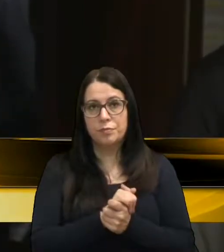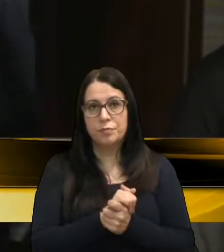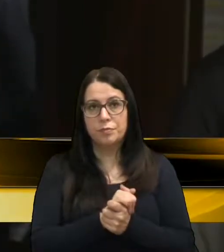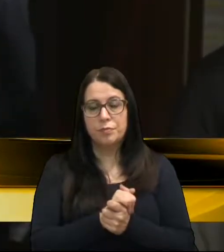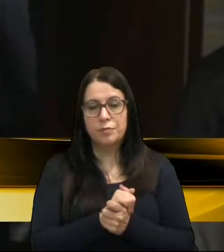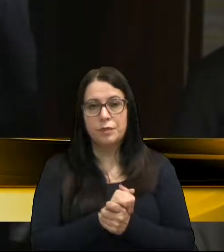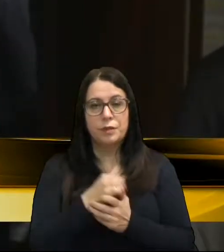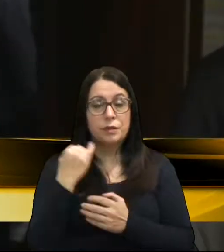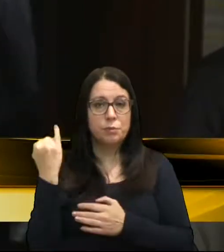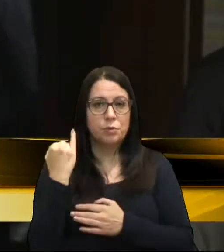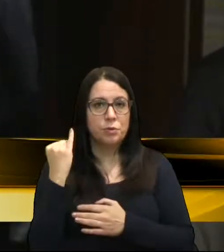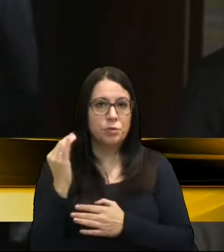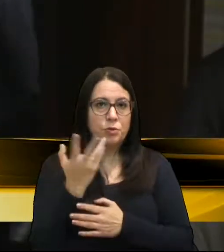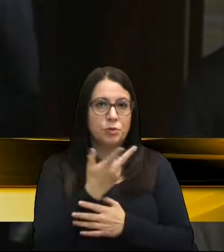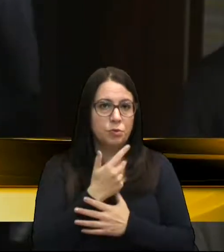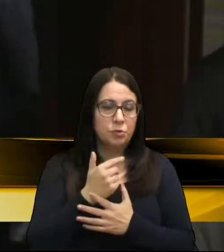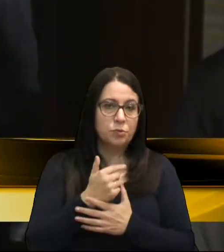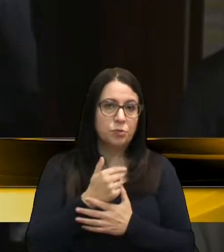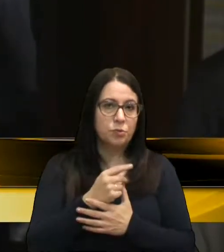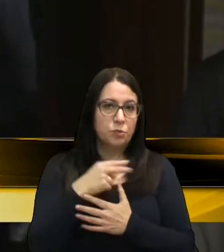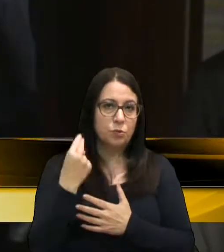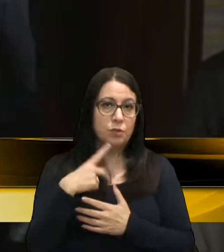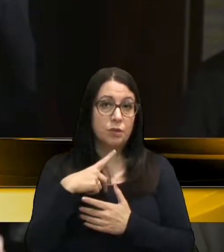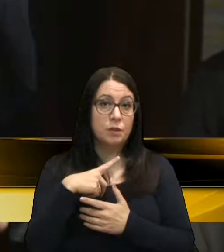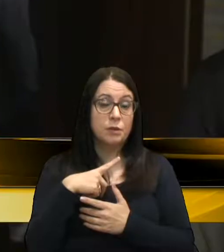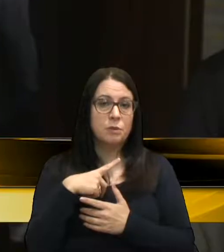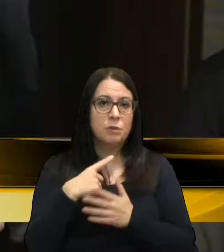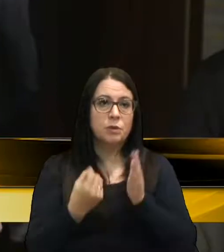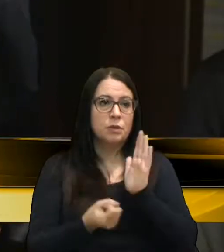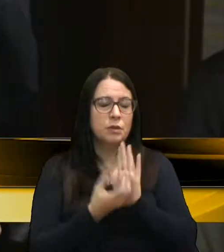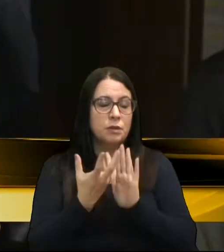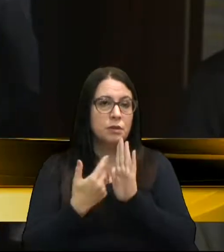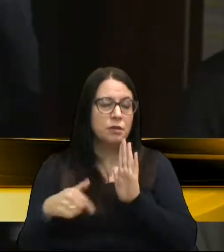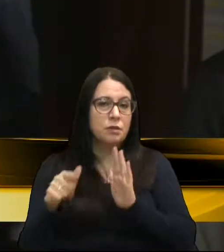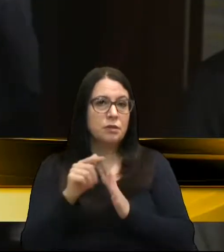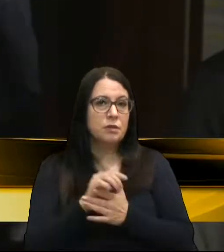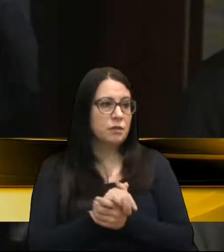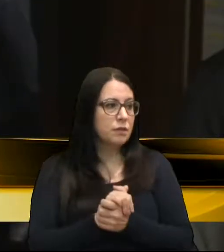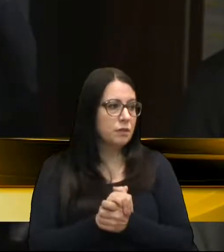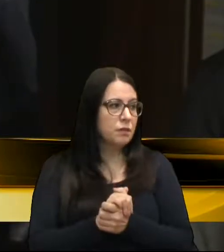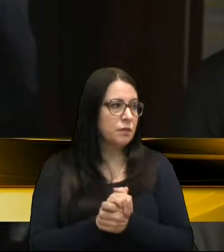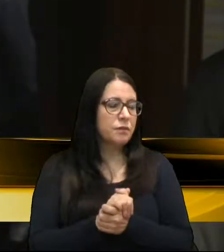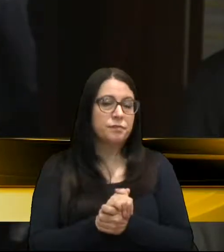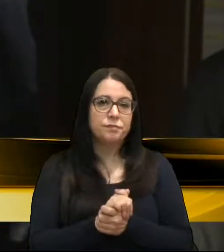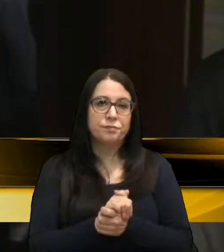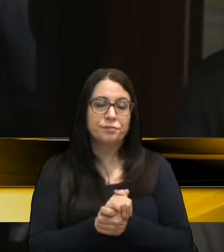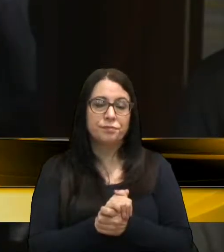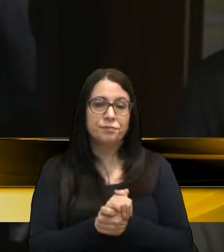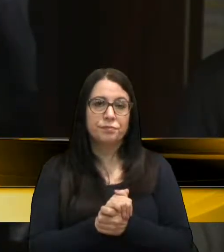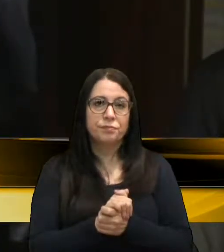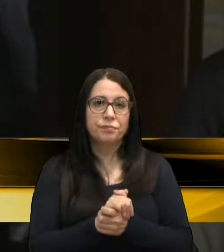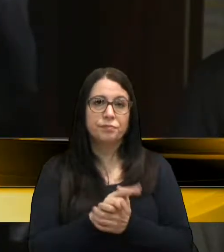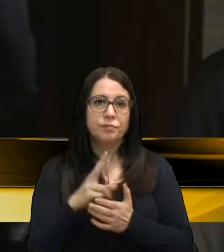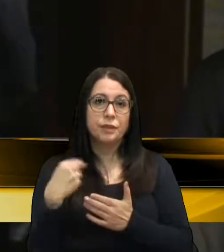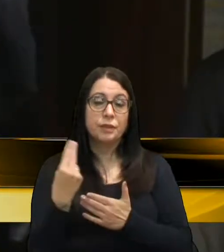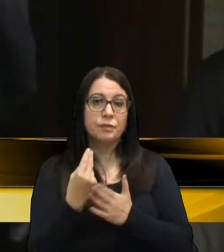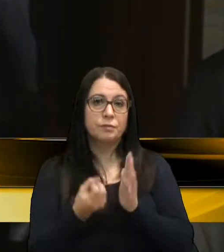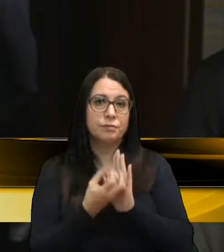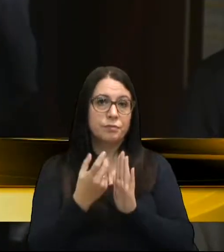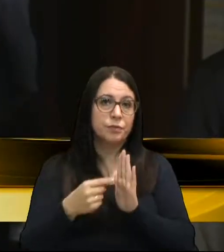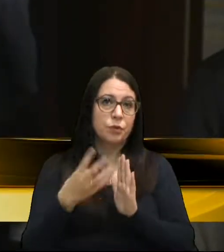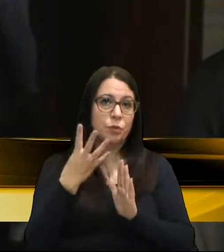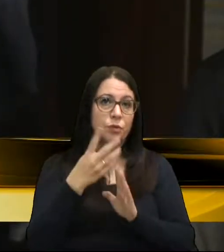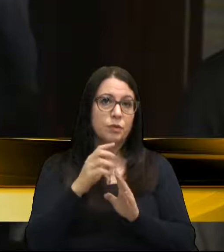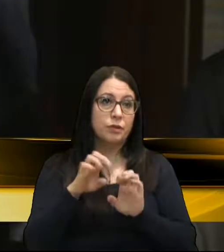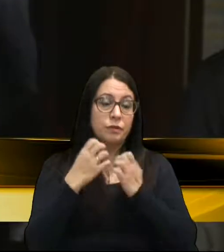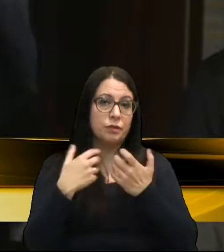E o importante de tudo isso é que nós estamos criando, vereador Toigo, turisticamente falando, nós estamos criando 4 eventos